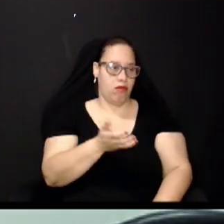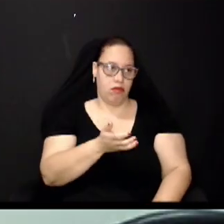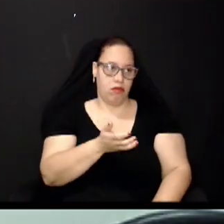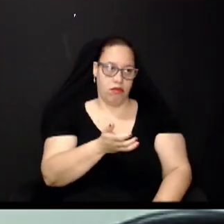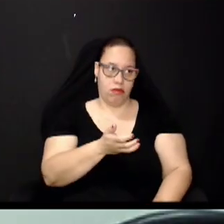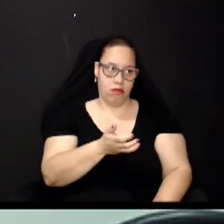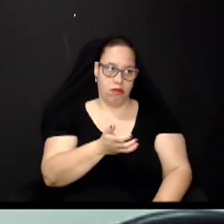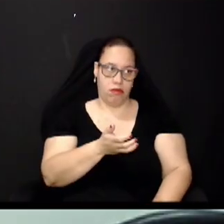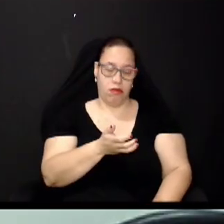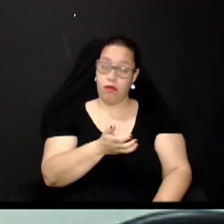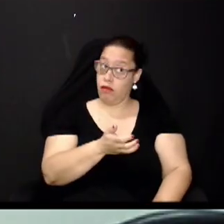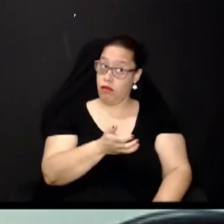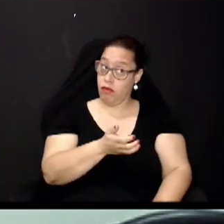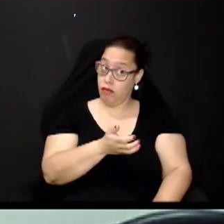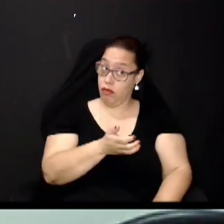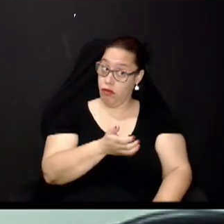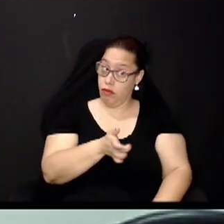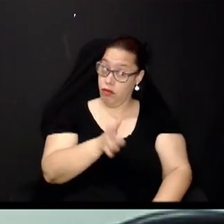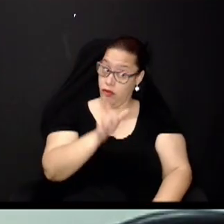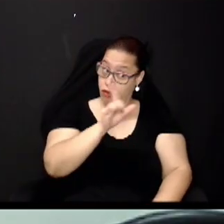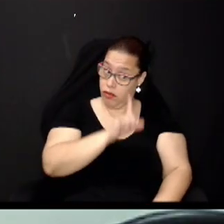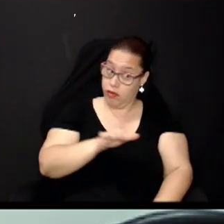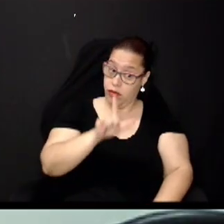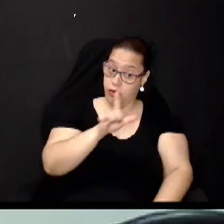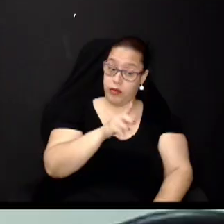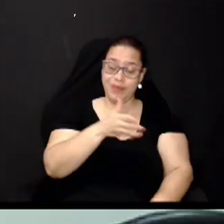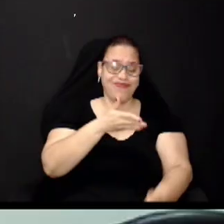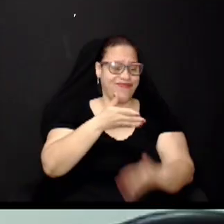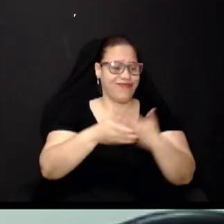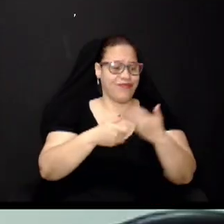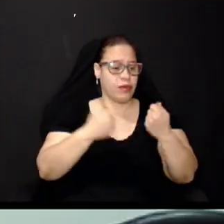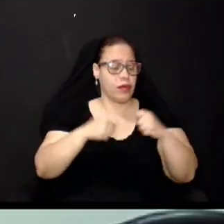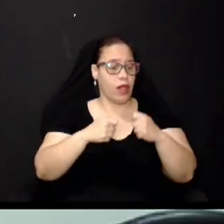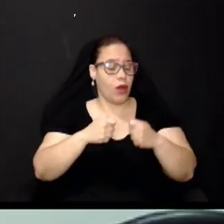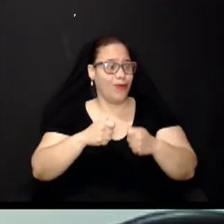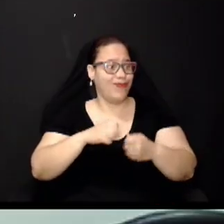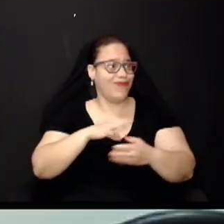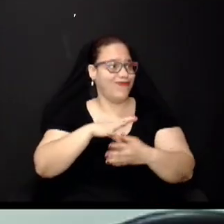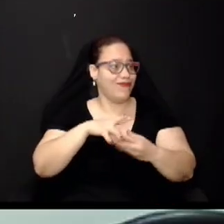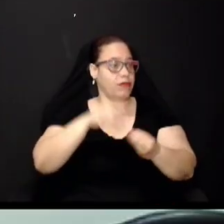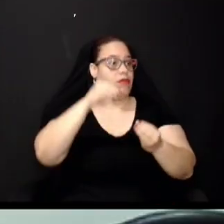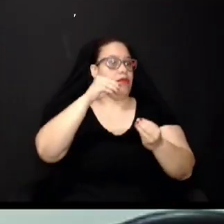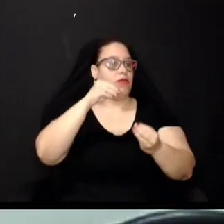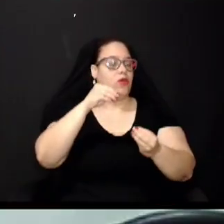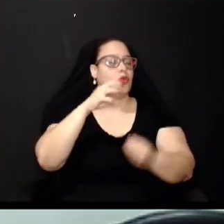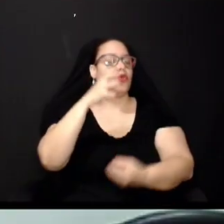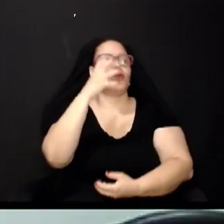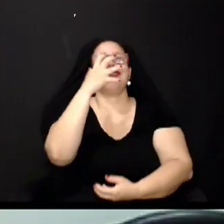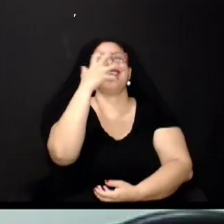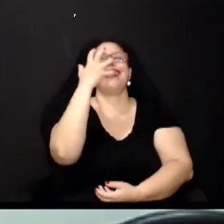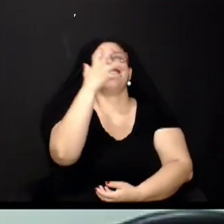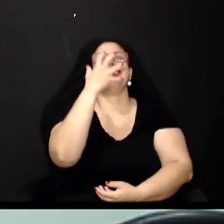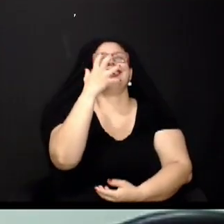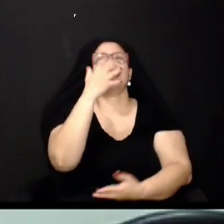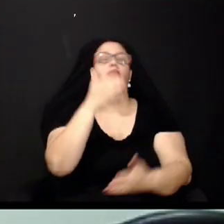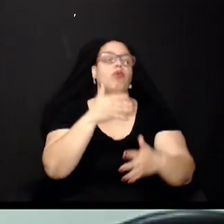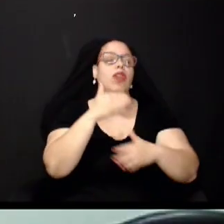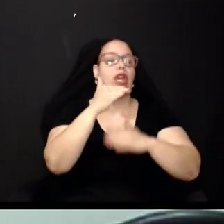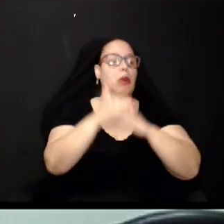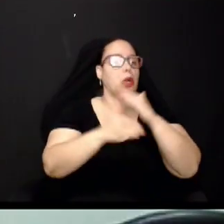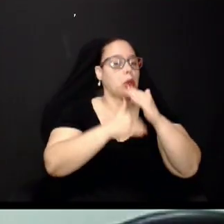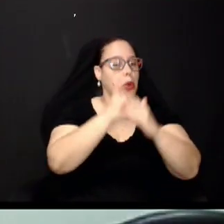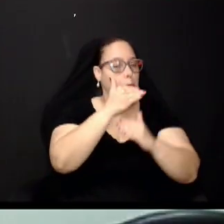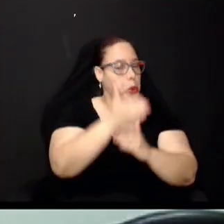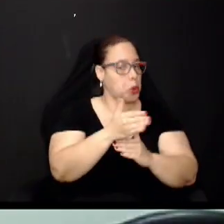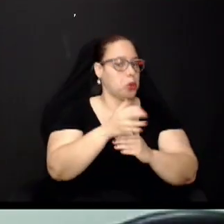lógico que em algum momento a gente precisa da energia, da paixão para dar um movimento, né, no